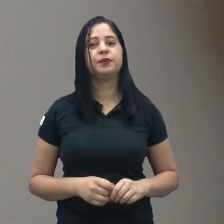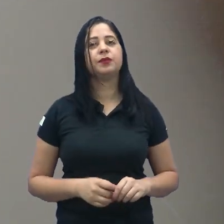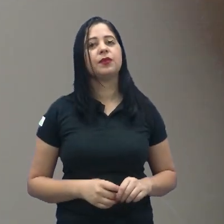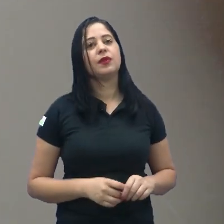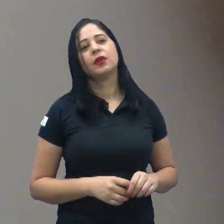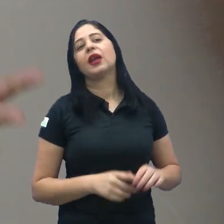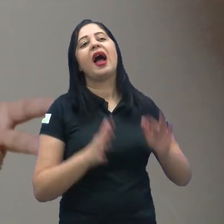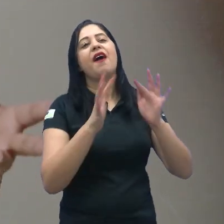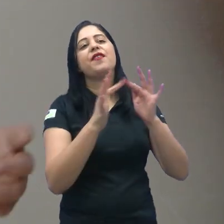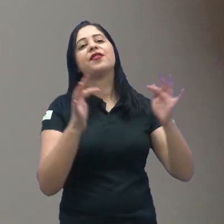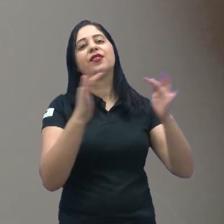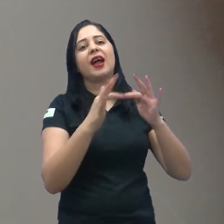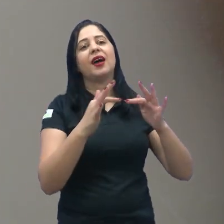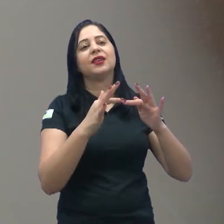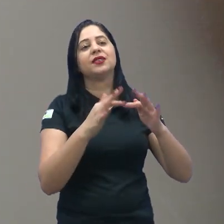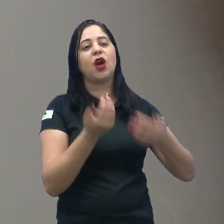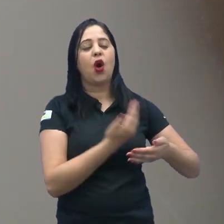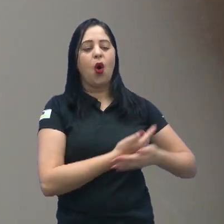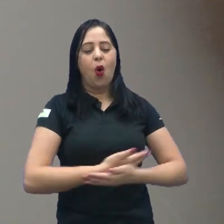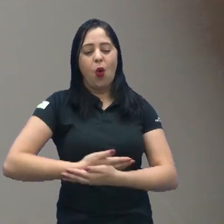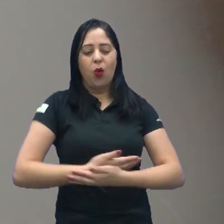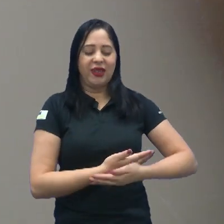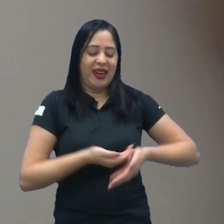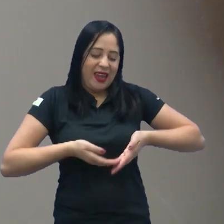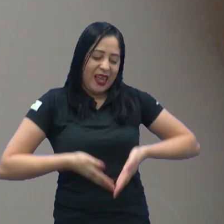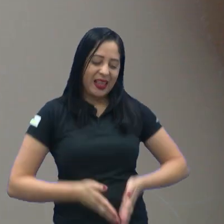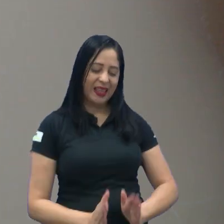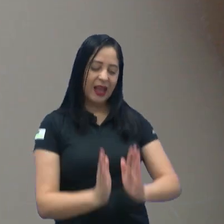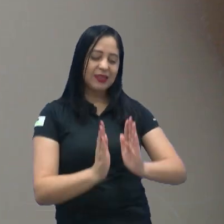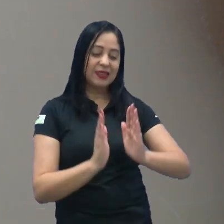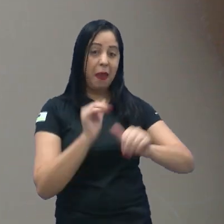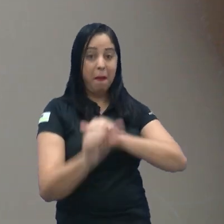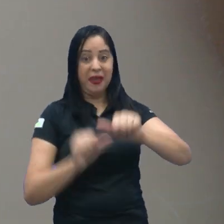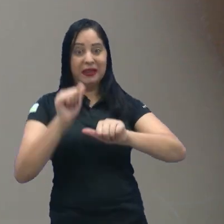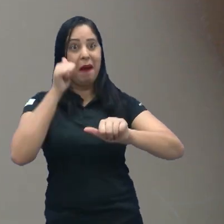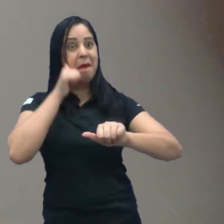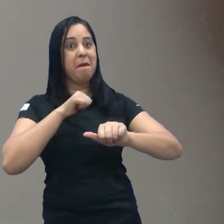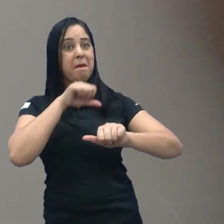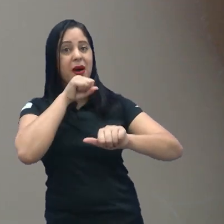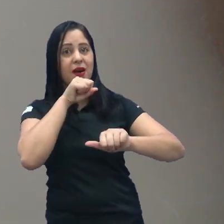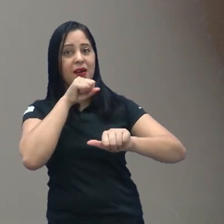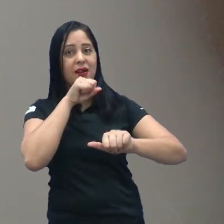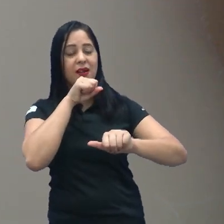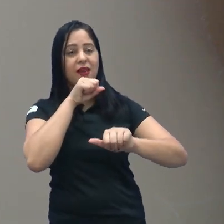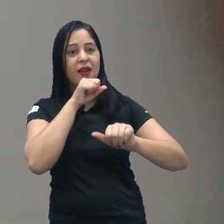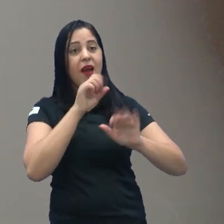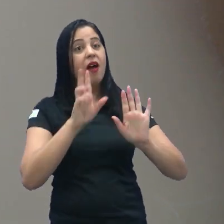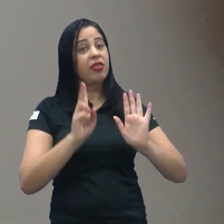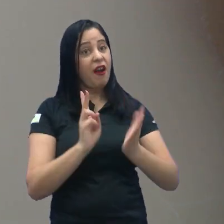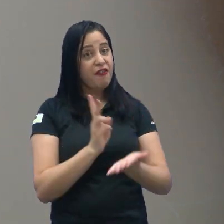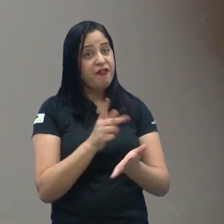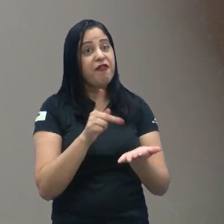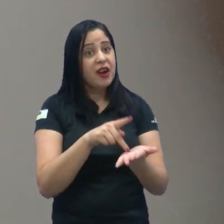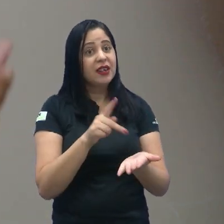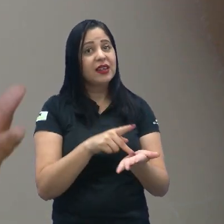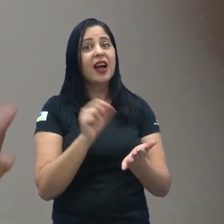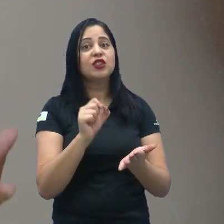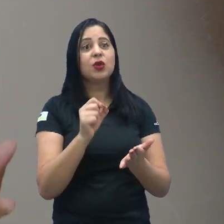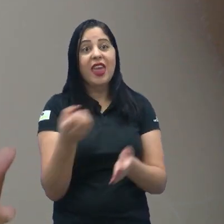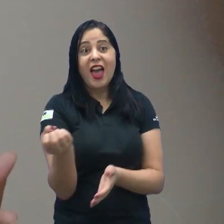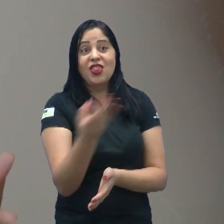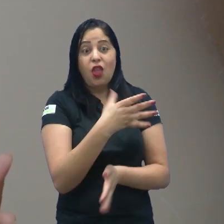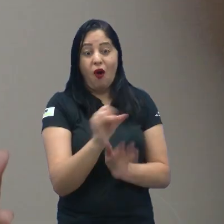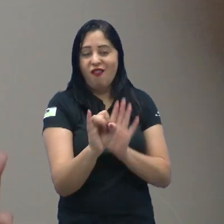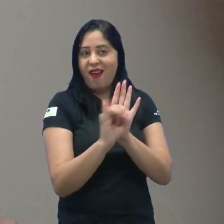frase, né? Nasce um bebê, nasce uma mãe. Mas, na verdade, nasce uma nova identidade dessa mulher. Então, como lidar com essa